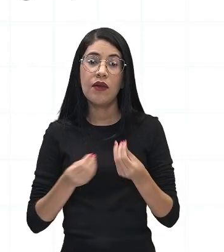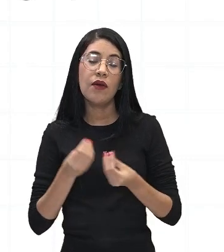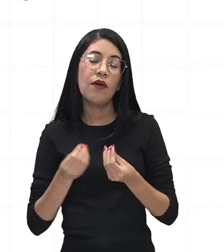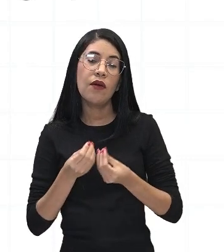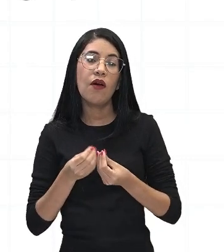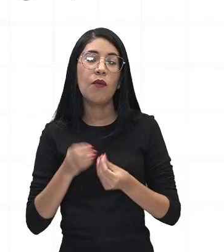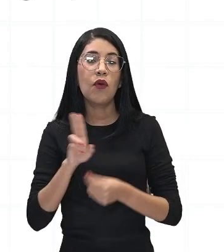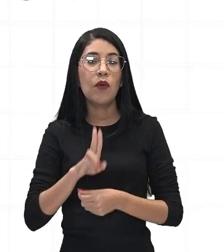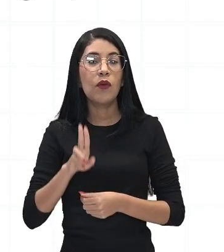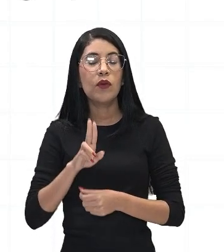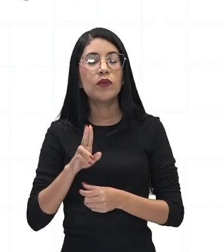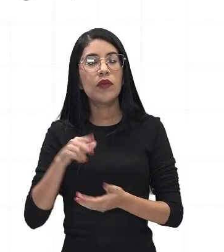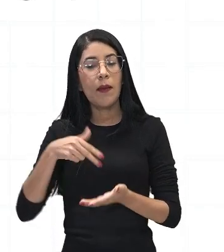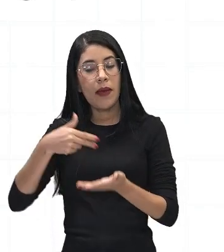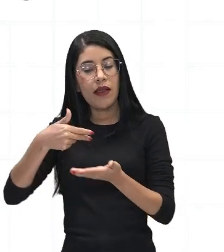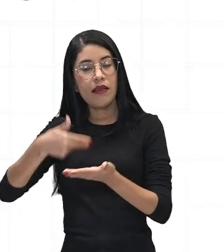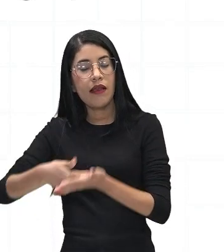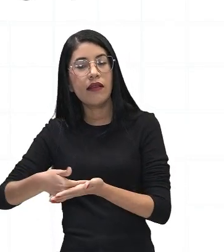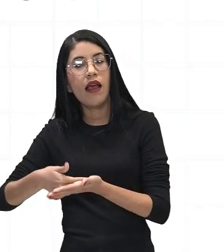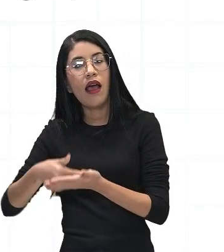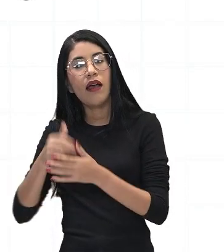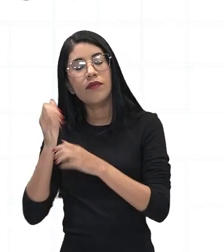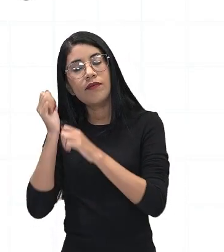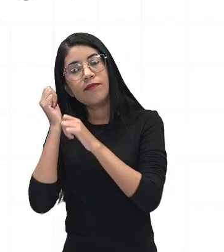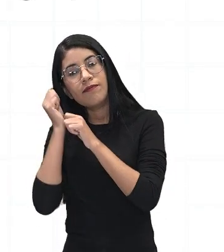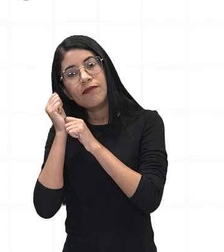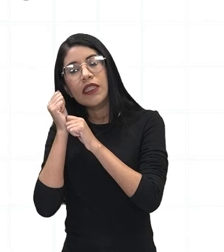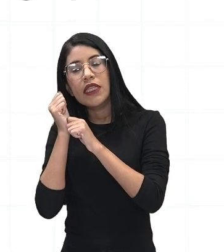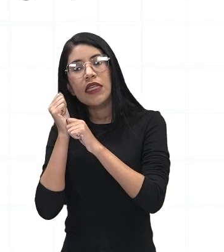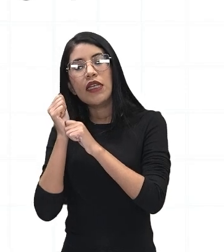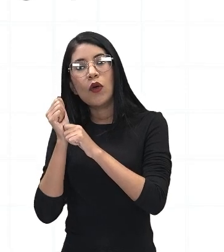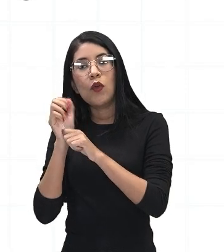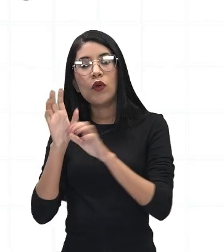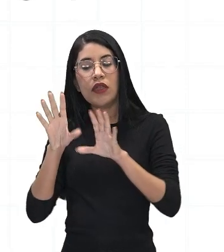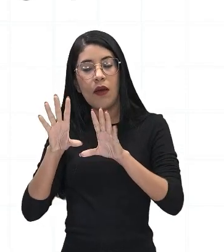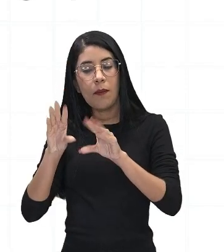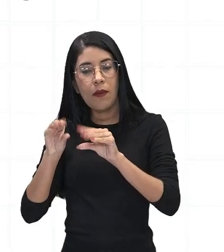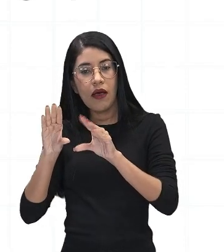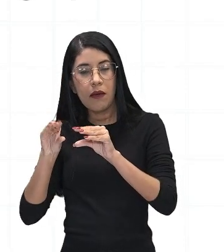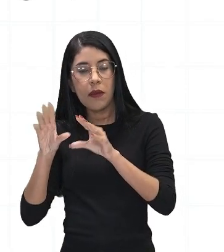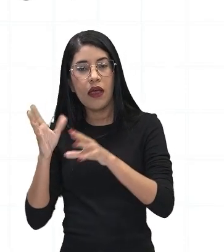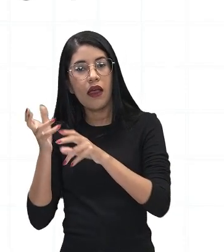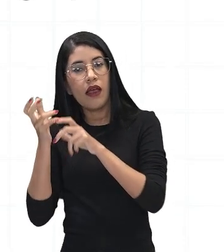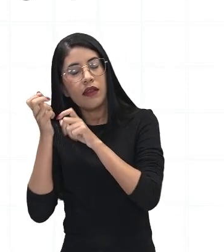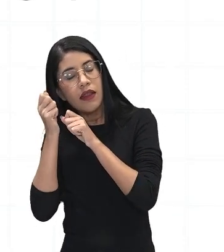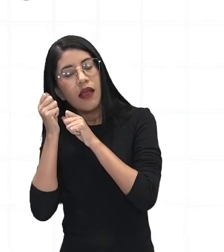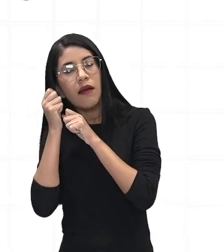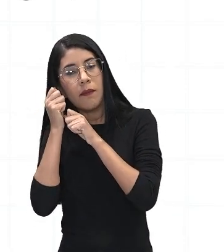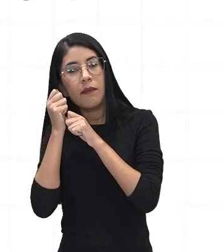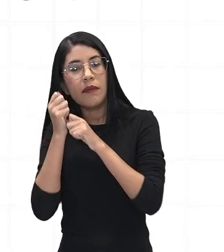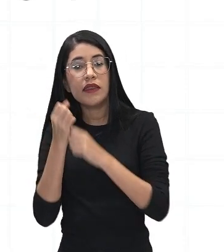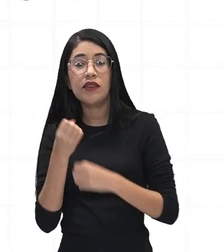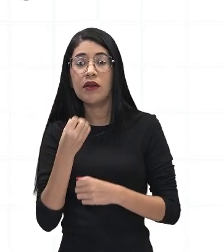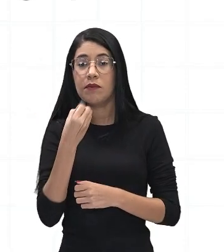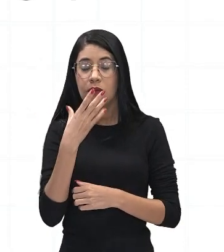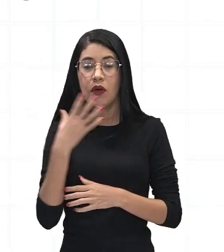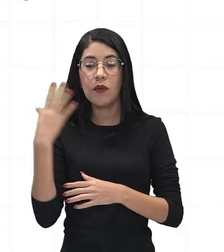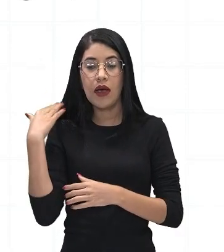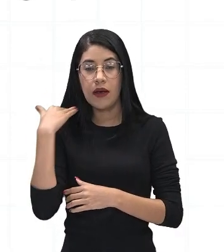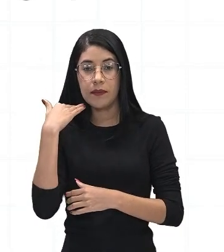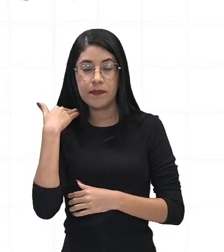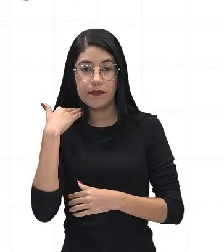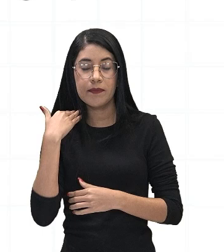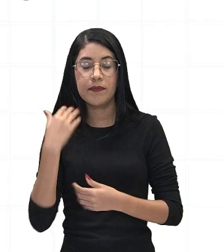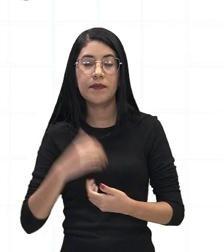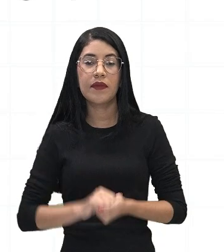de lado e utilizar ali um travesseiro que se encaixe perfeitamente no espaço formado pela cabeça e o ombro.